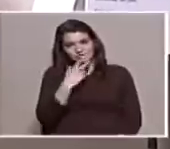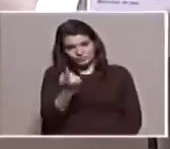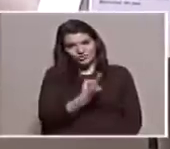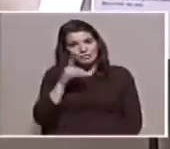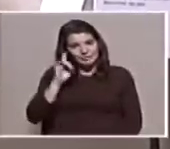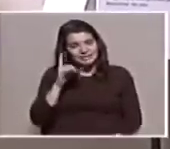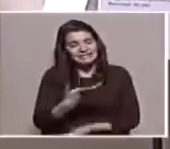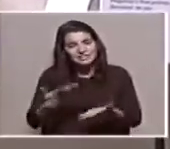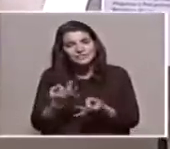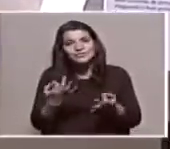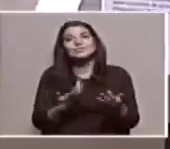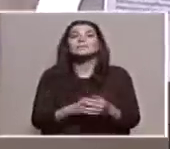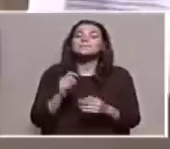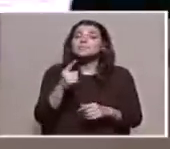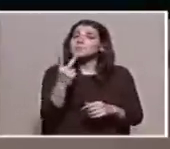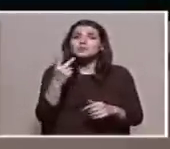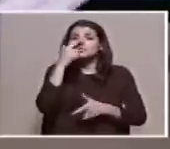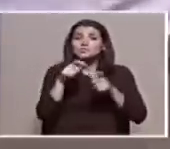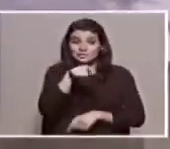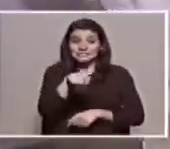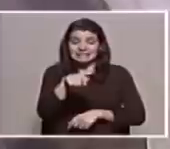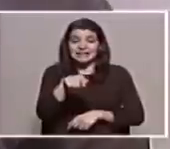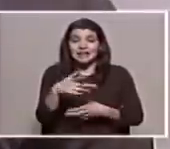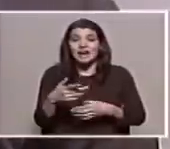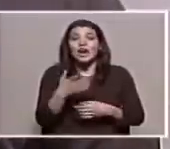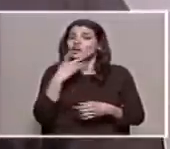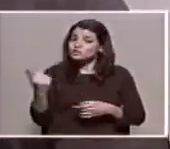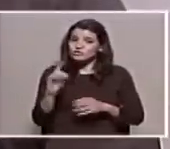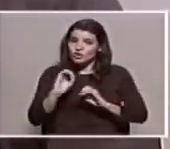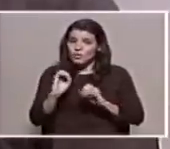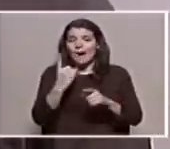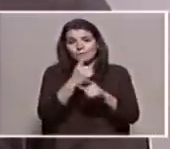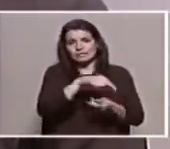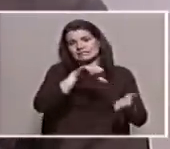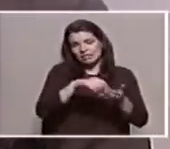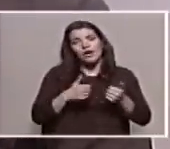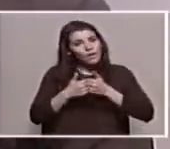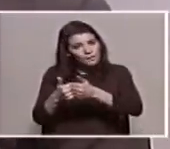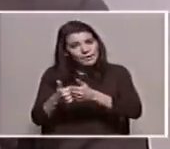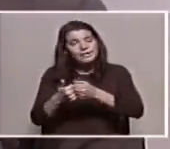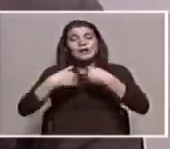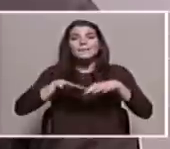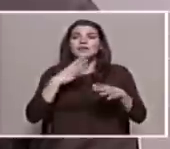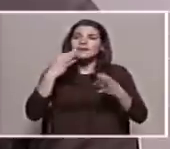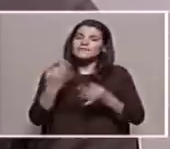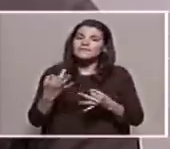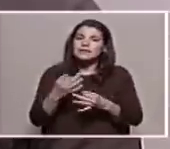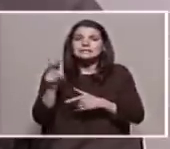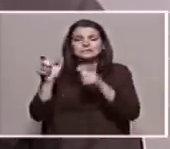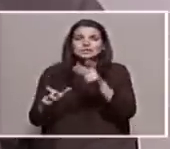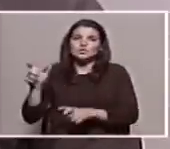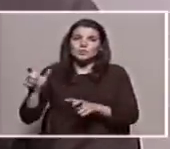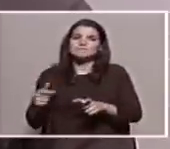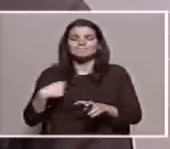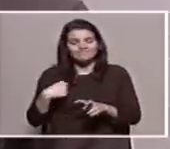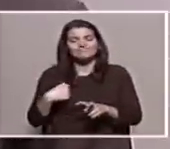exatamente e uma ou duas dessas pessoas que aí estão e não vivem em isolamento porque o centro faz esse acompanhamento mas são realmente casos que